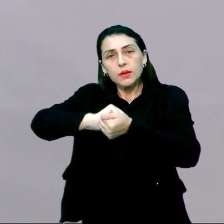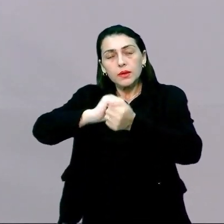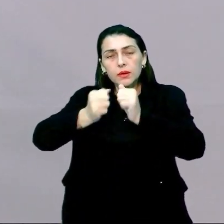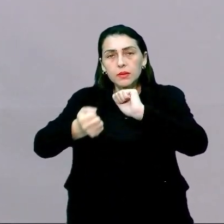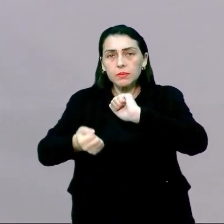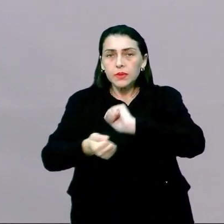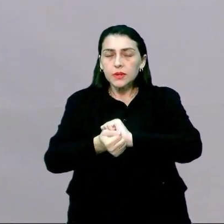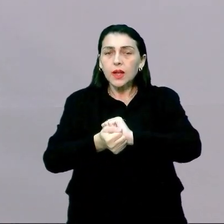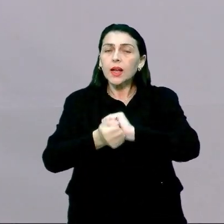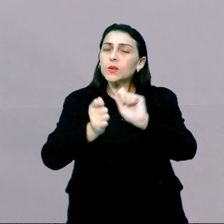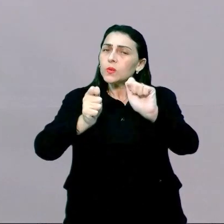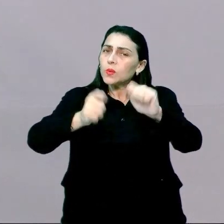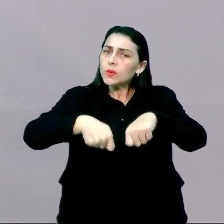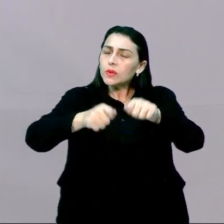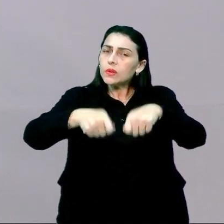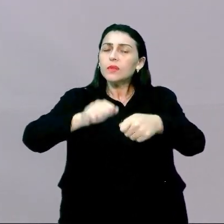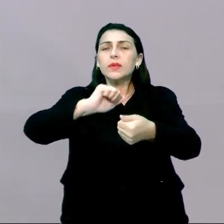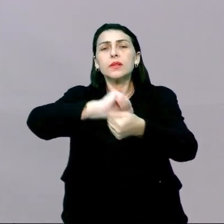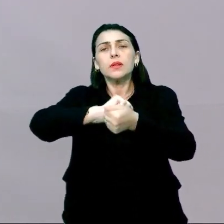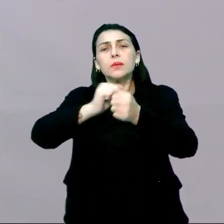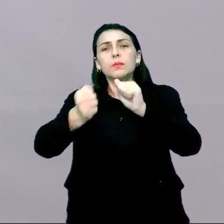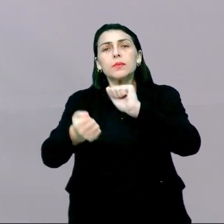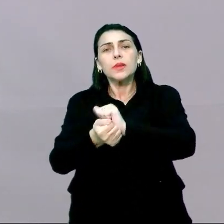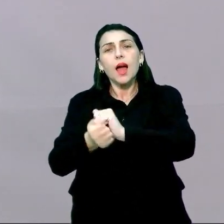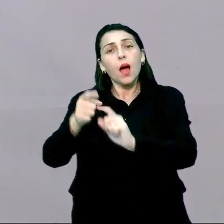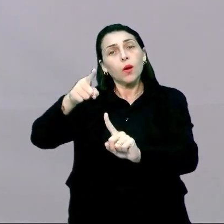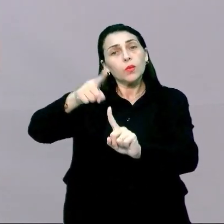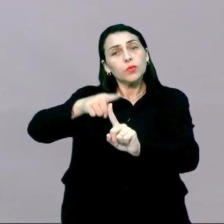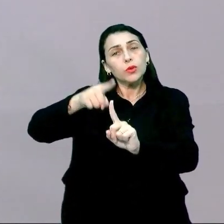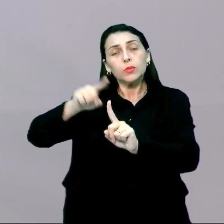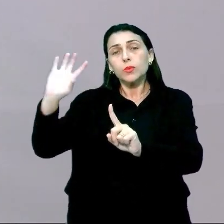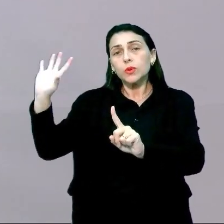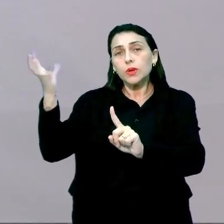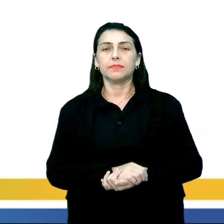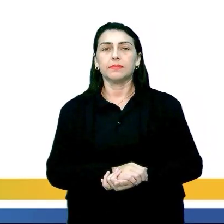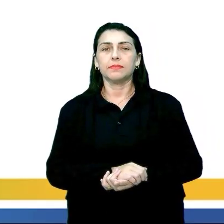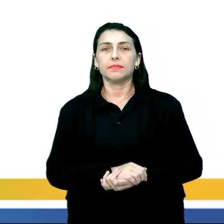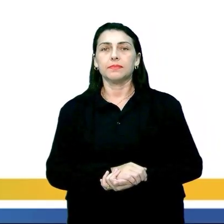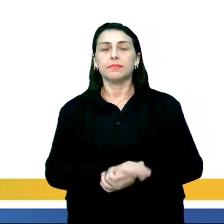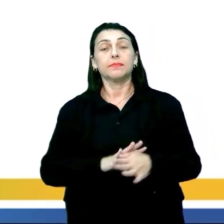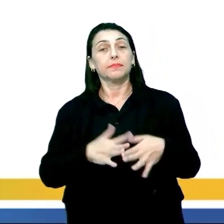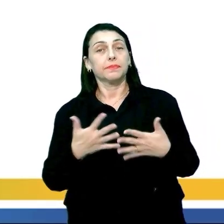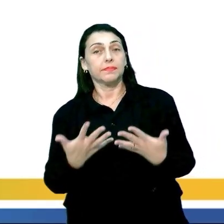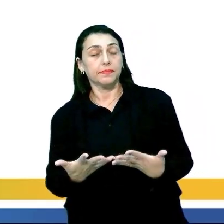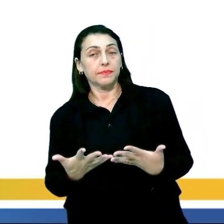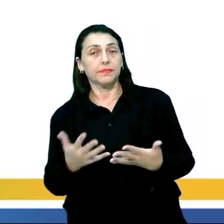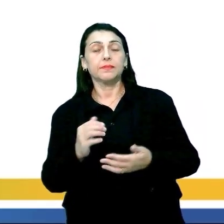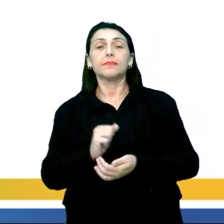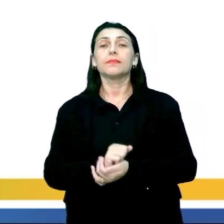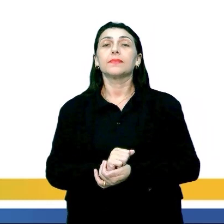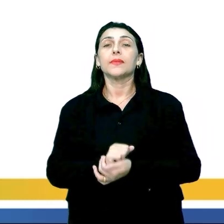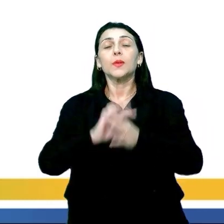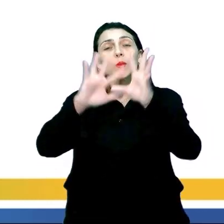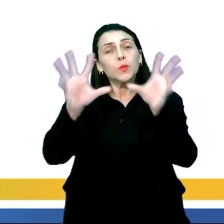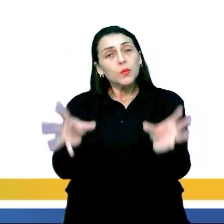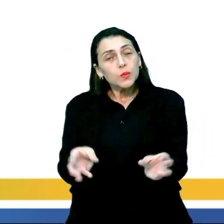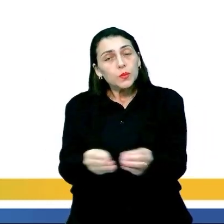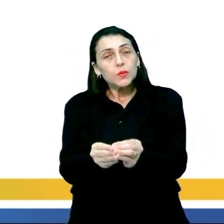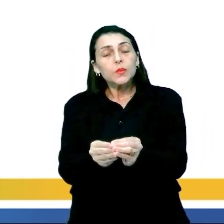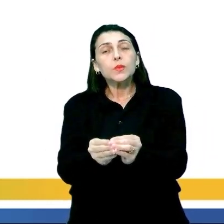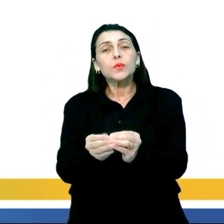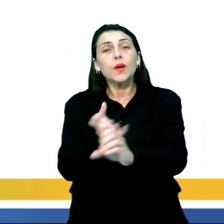adaptar, todas as condições dela vão se adaptar ao tipo climático semiárido. Bem, então, em resumo,